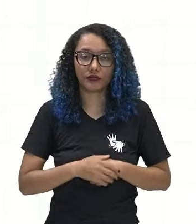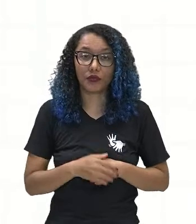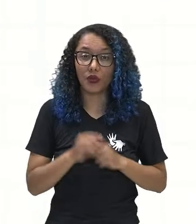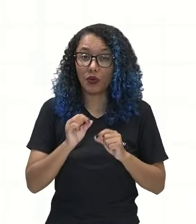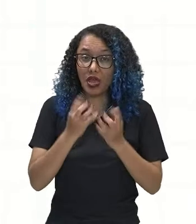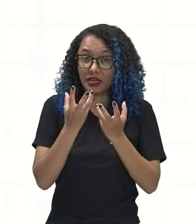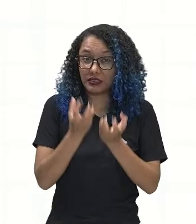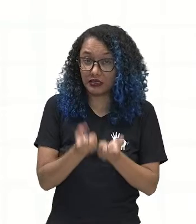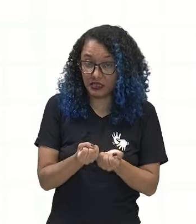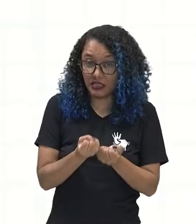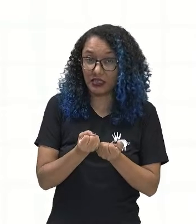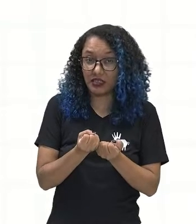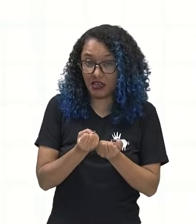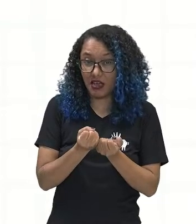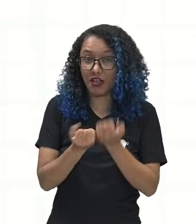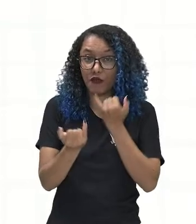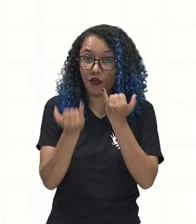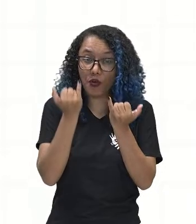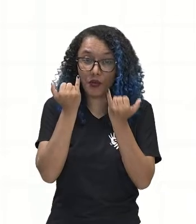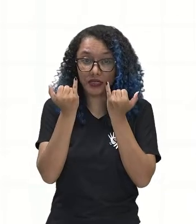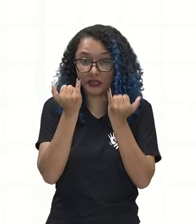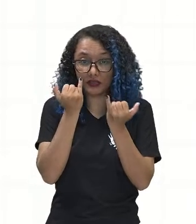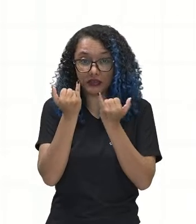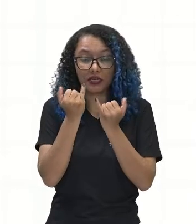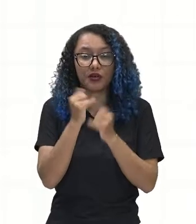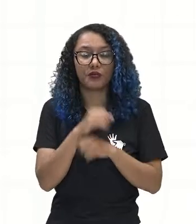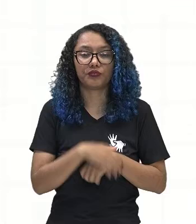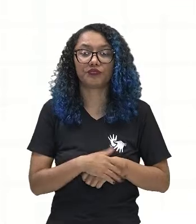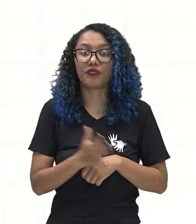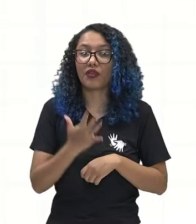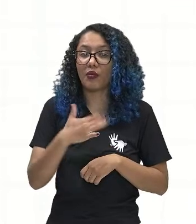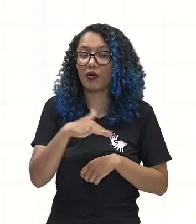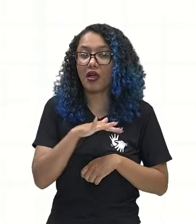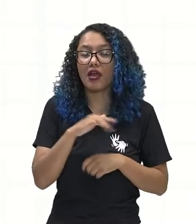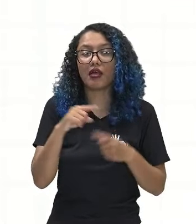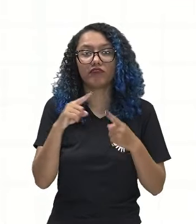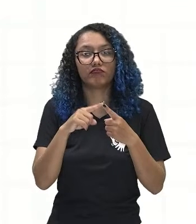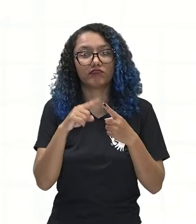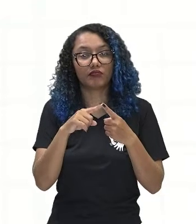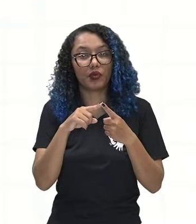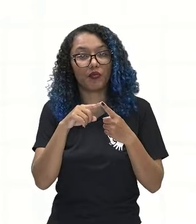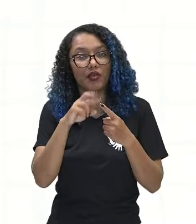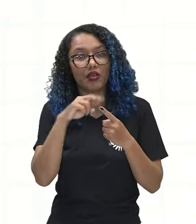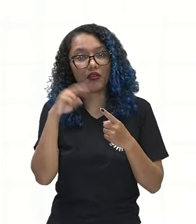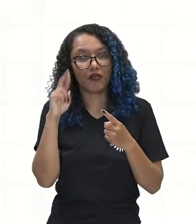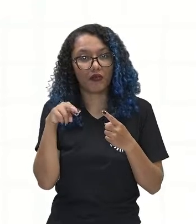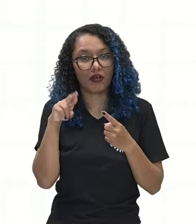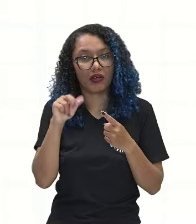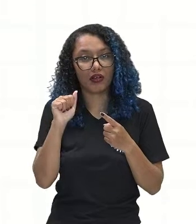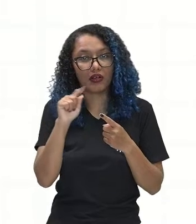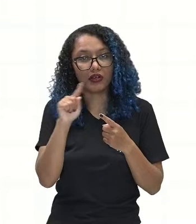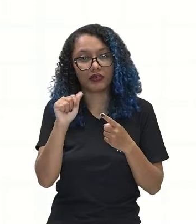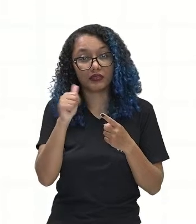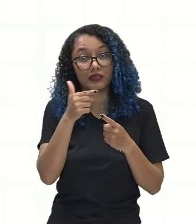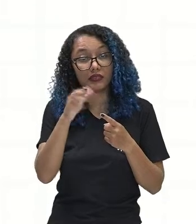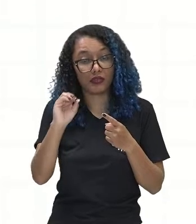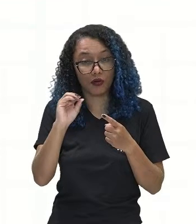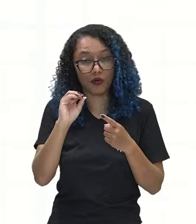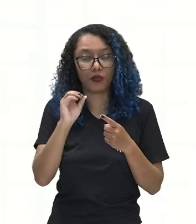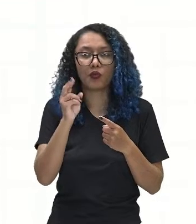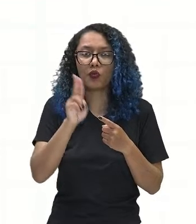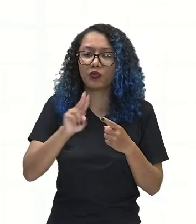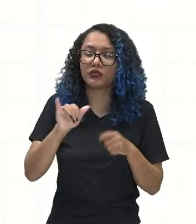verdades absolutas, certo? Isso no âmbito da razão. Então, utilizam-se estratégia de persuasão,